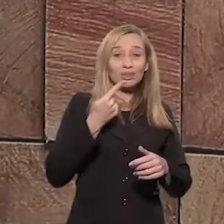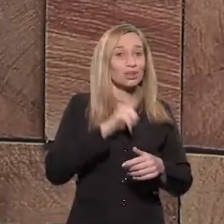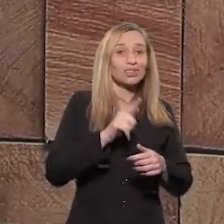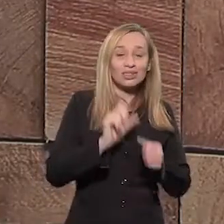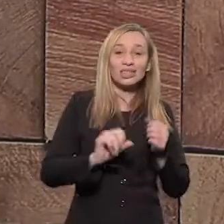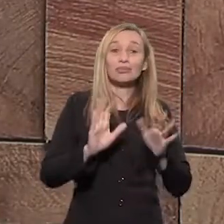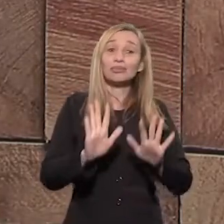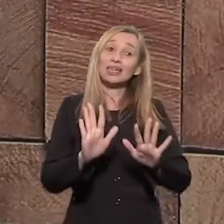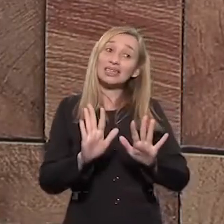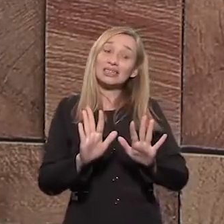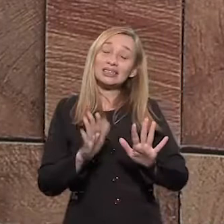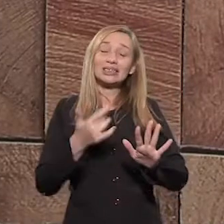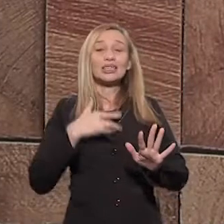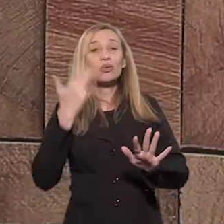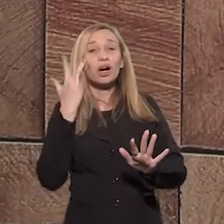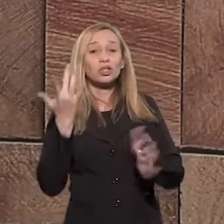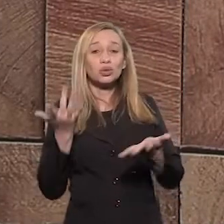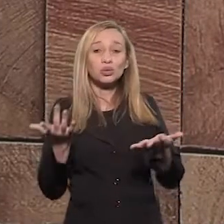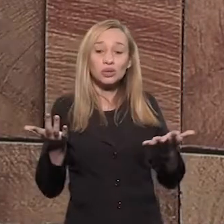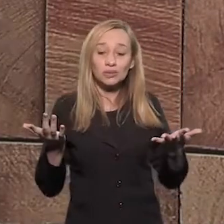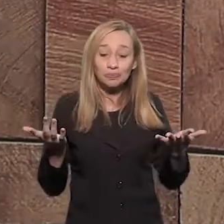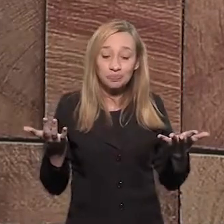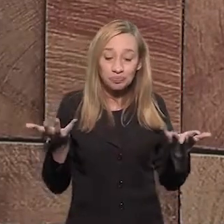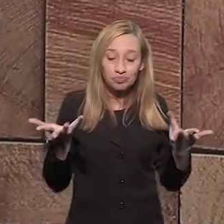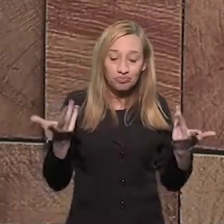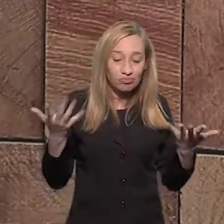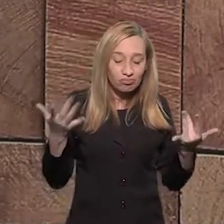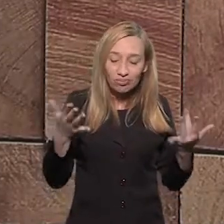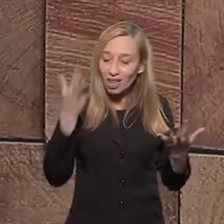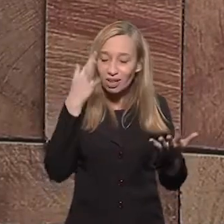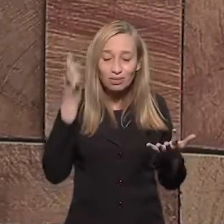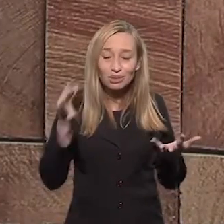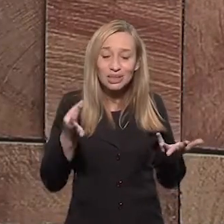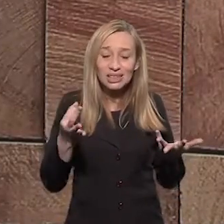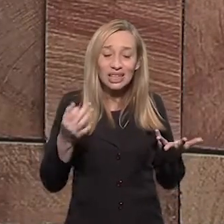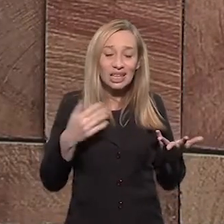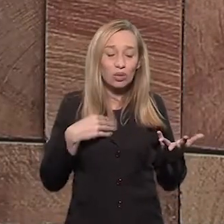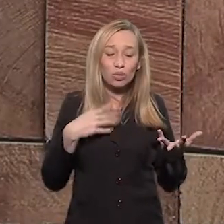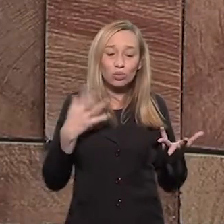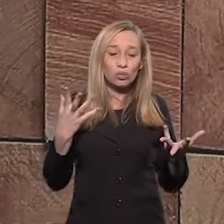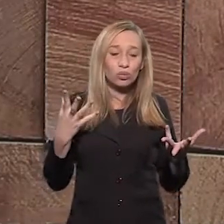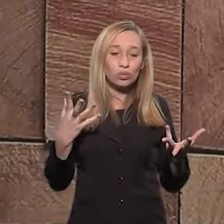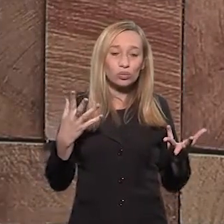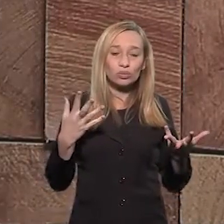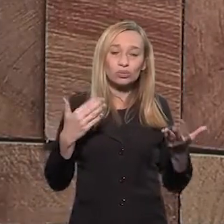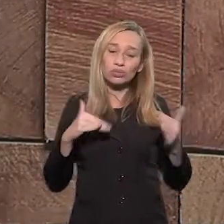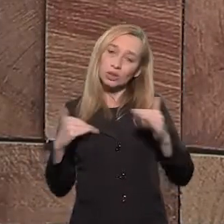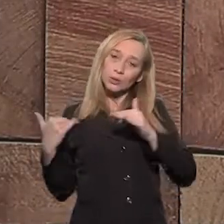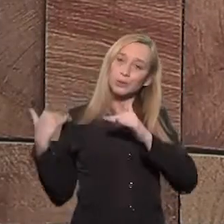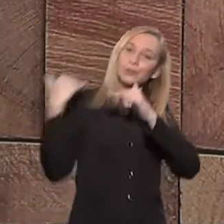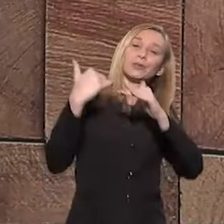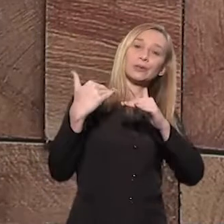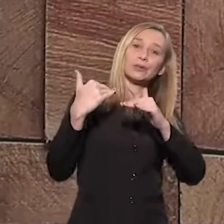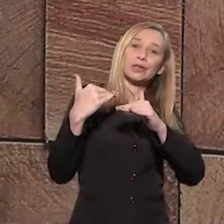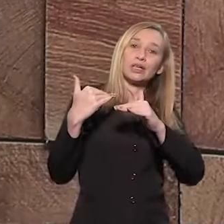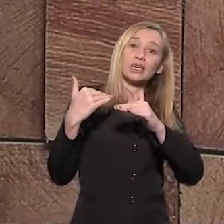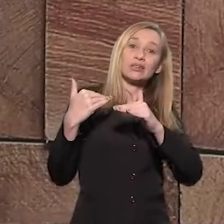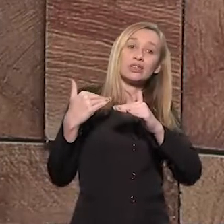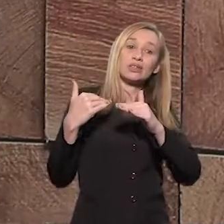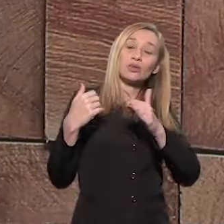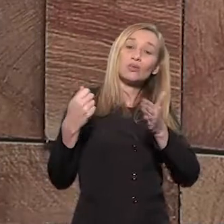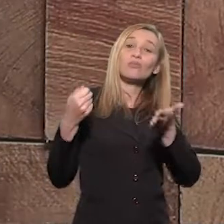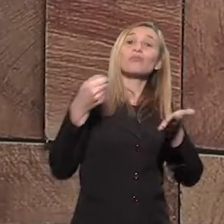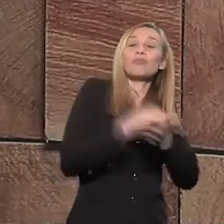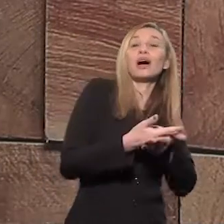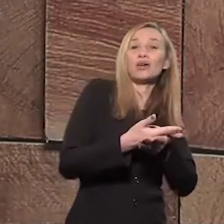consigo fazer. Eu acho que eu acho que eu botei meu crivo muito alto e às